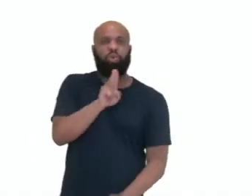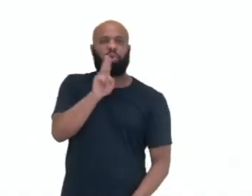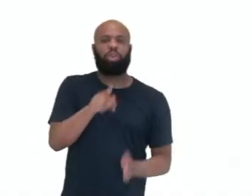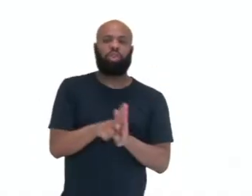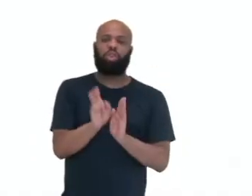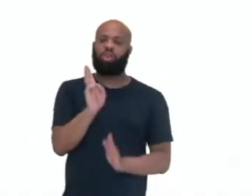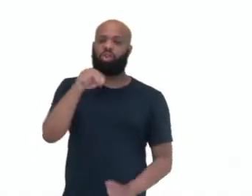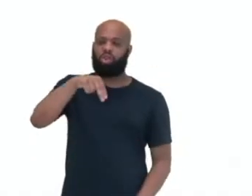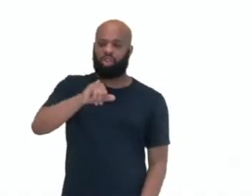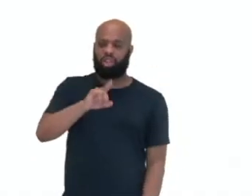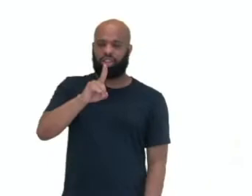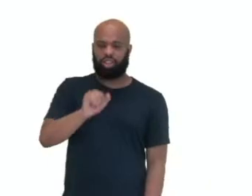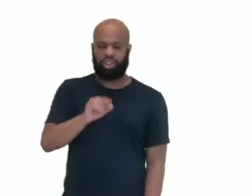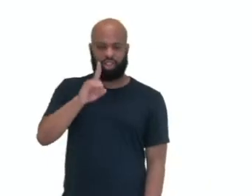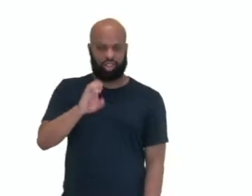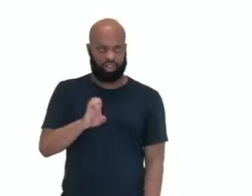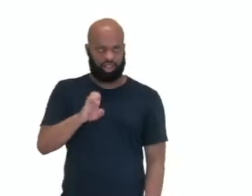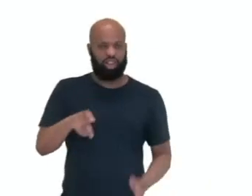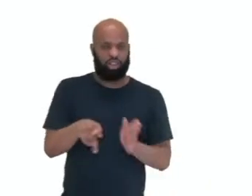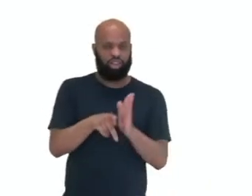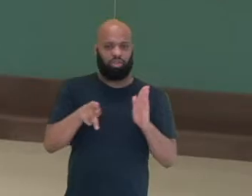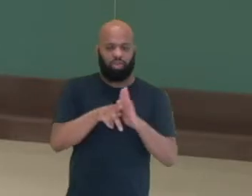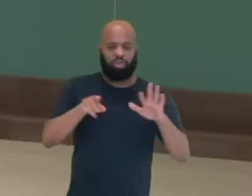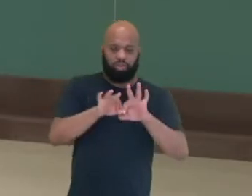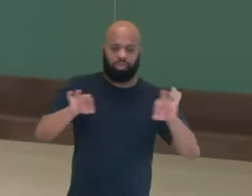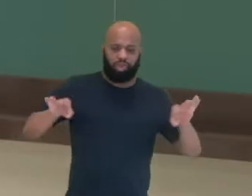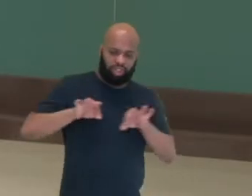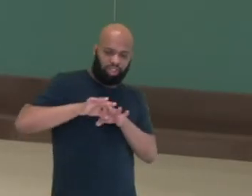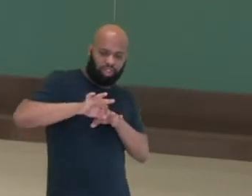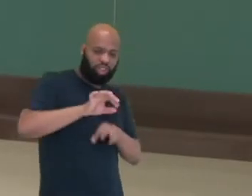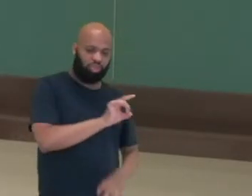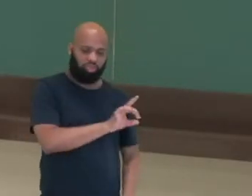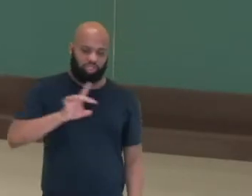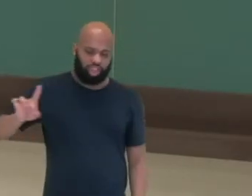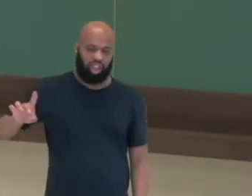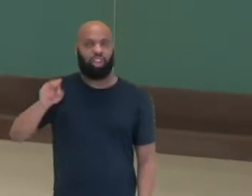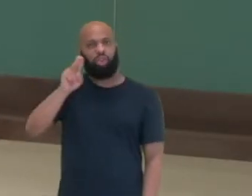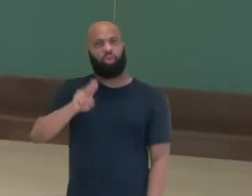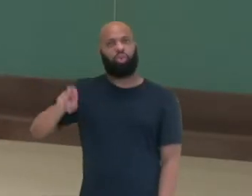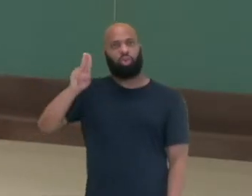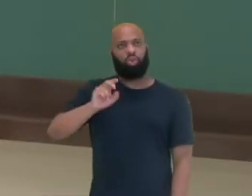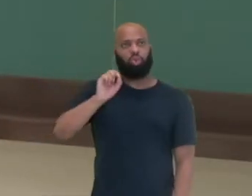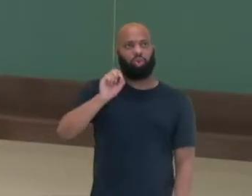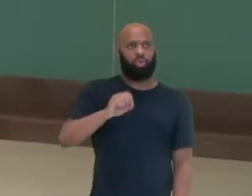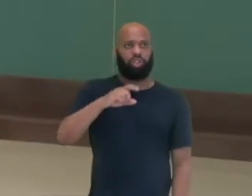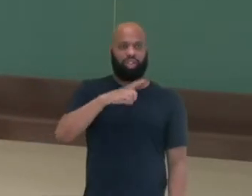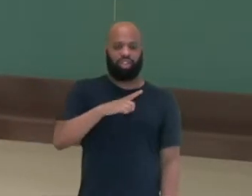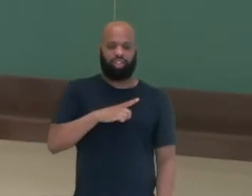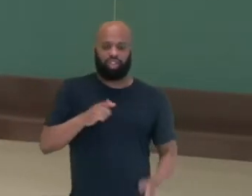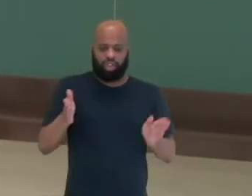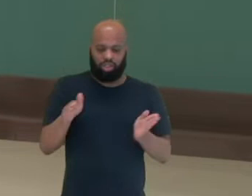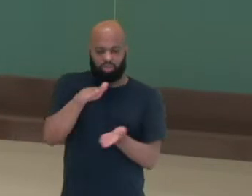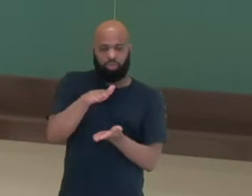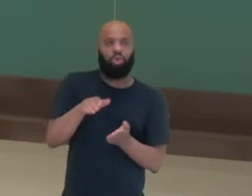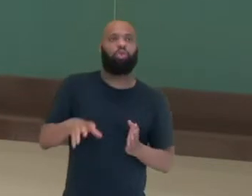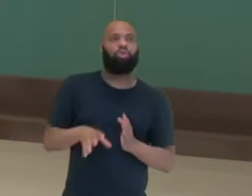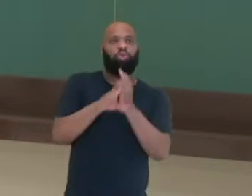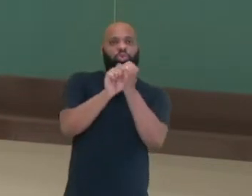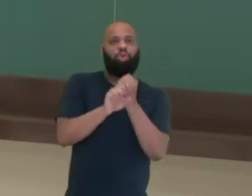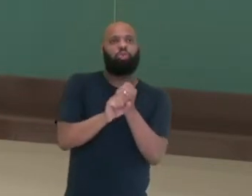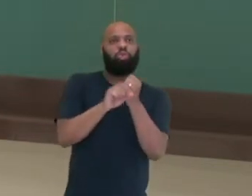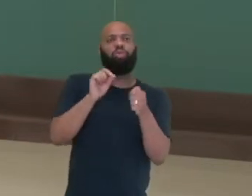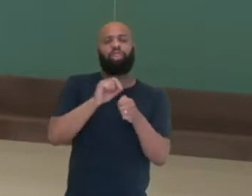de medida, né? Do volume de cada empilhamento. Então, nós usamos o bloquinho, nós somamos eles para estabelecer um